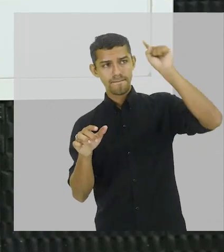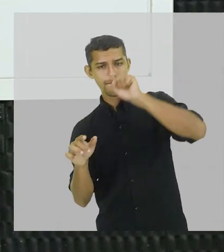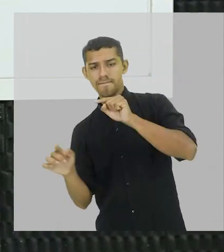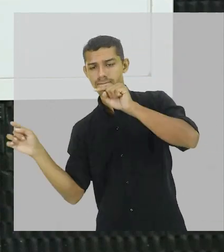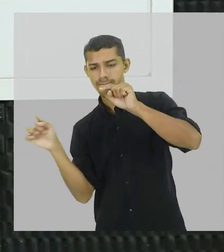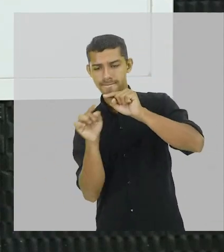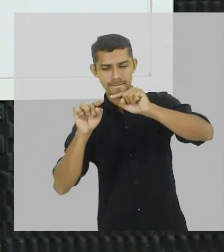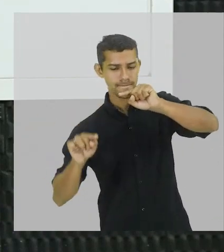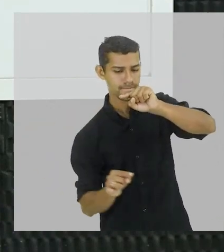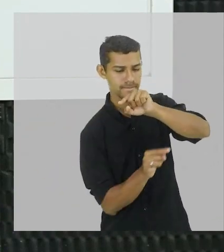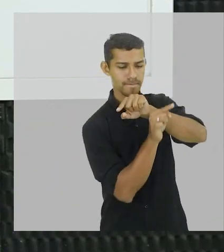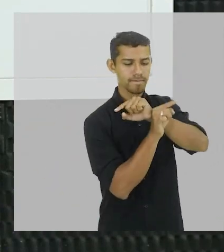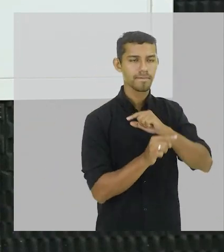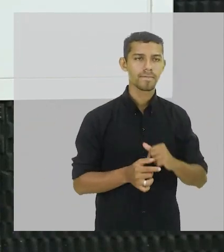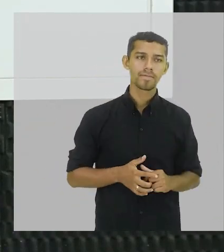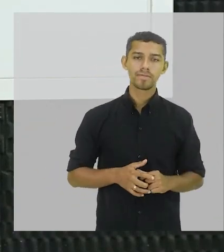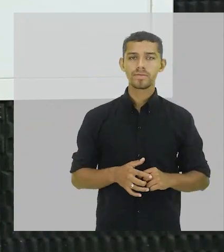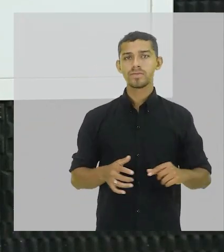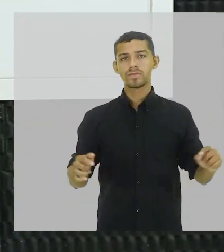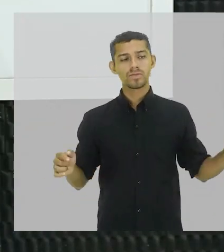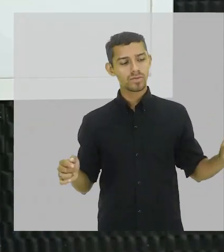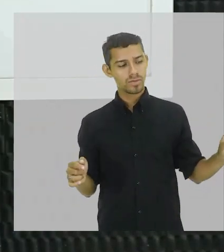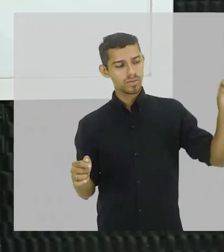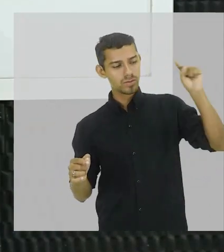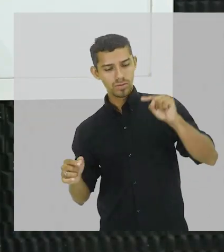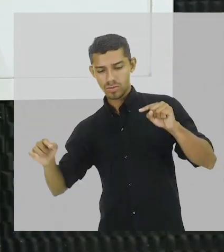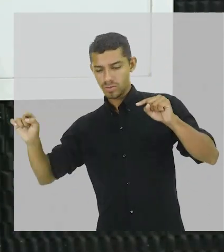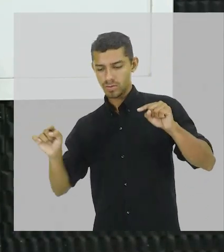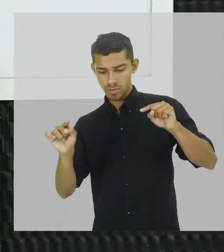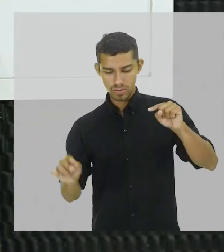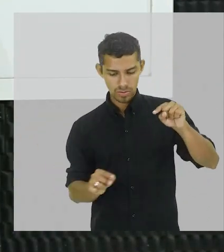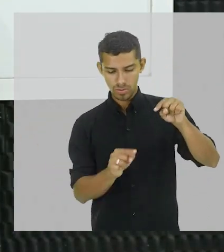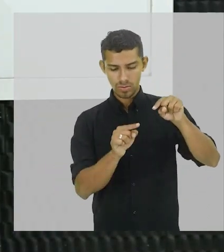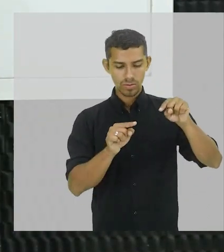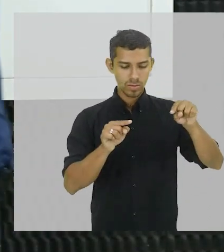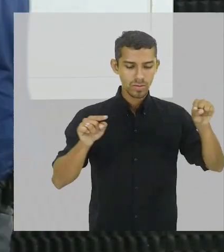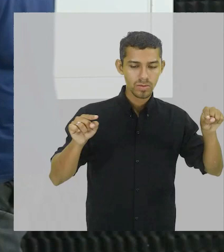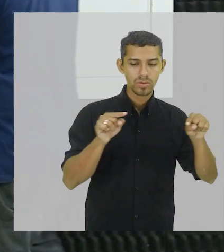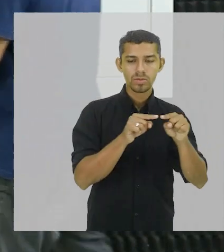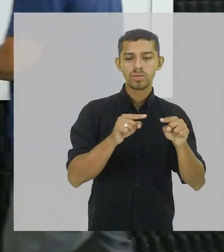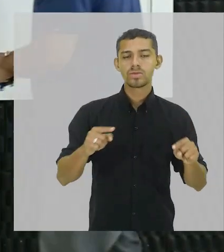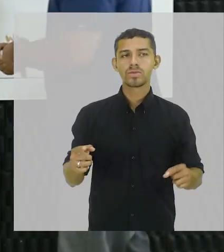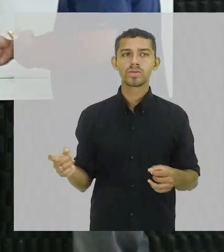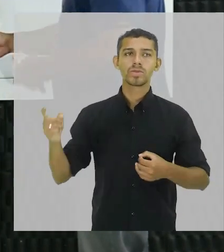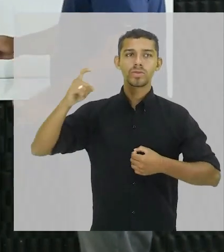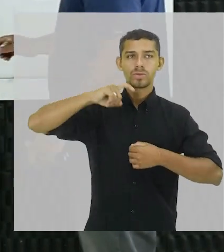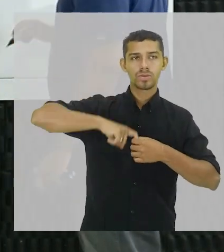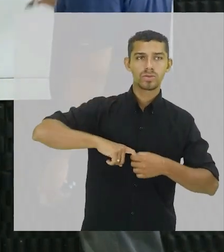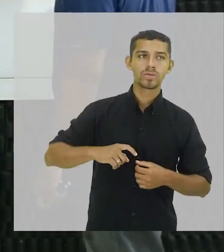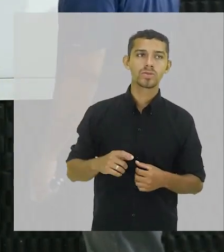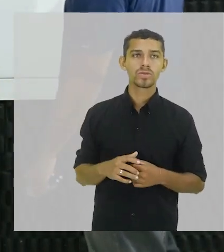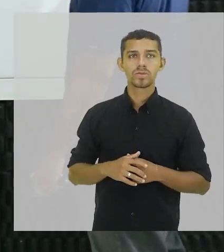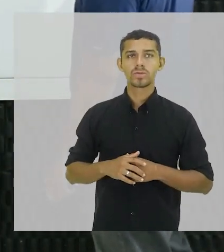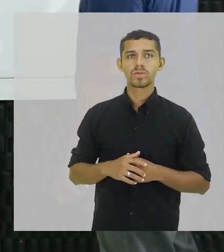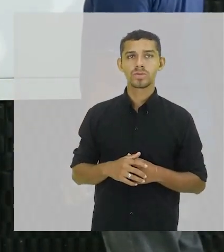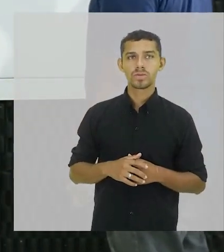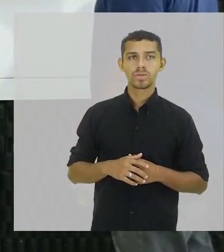oposta. Tá ok? Como ele vai refletir na fase oposta, então ele retorna. Vou fazer bem aqui, ó.